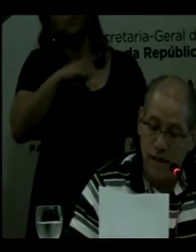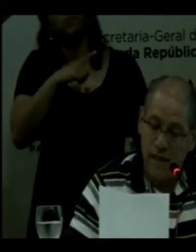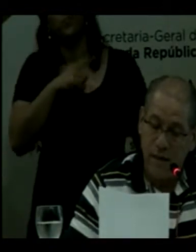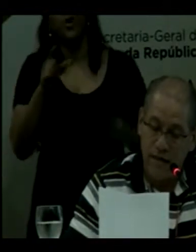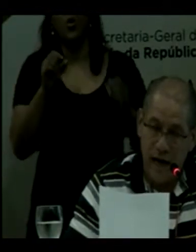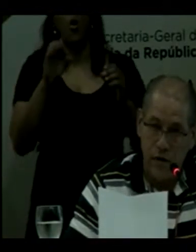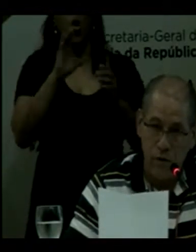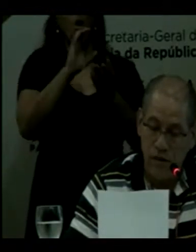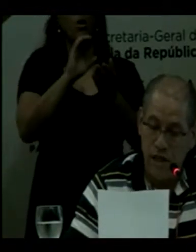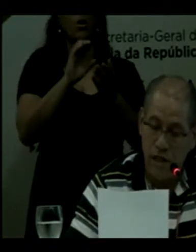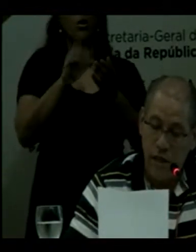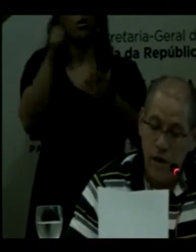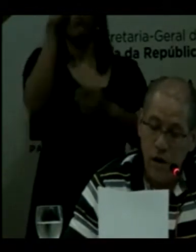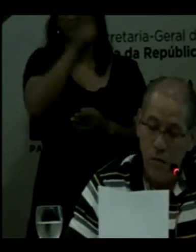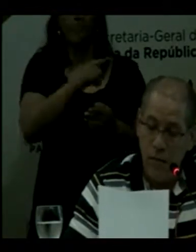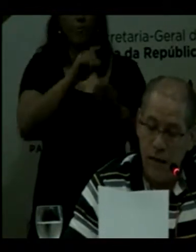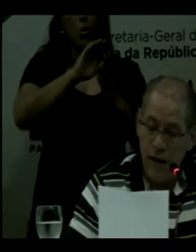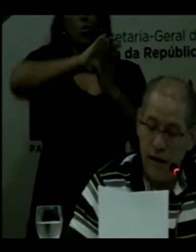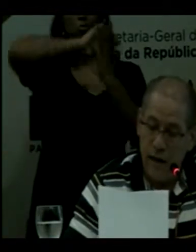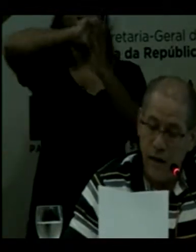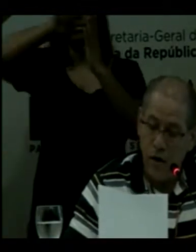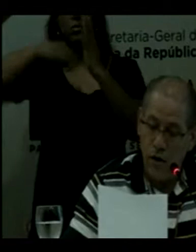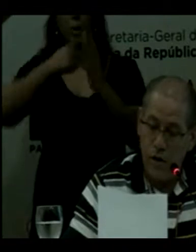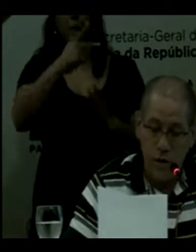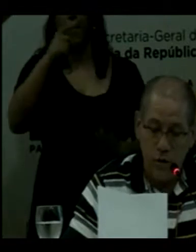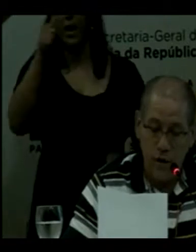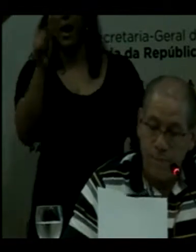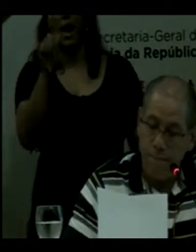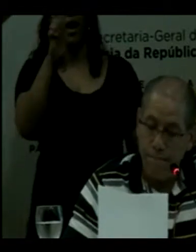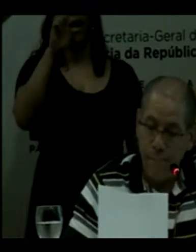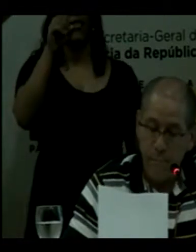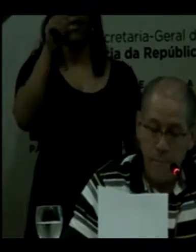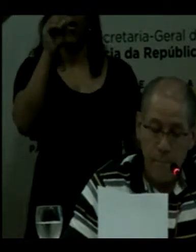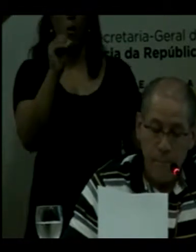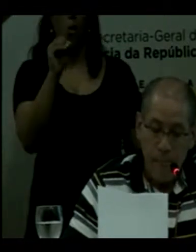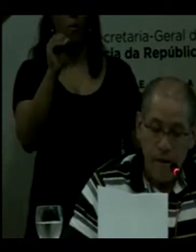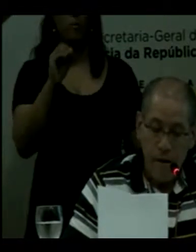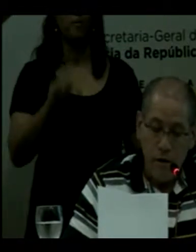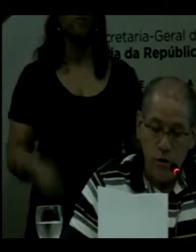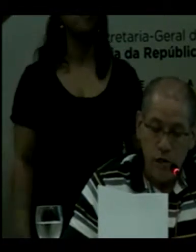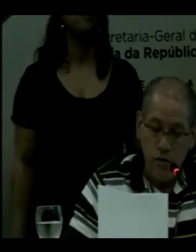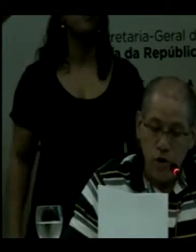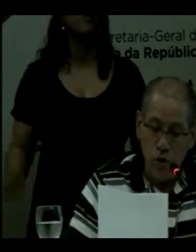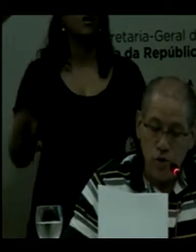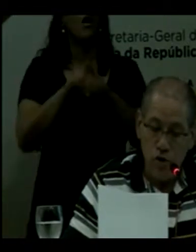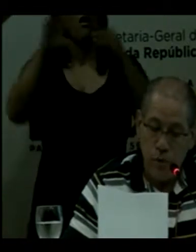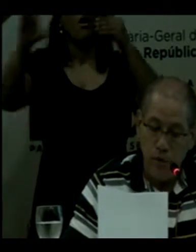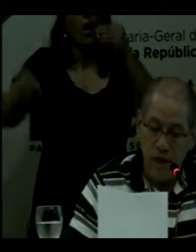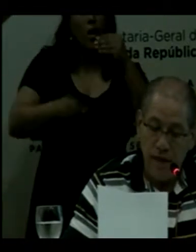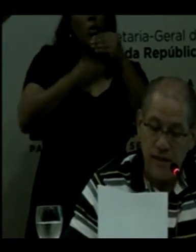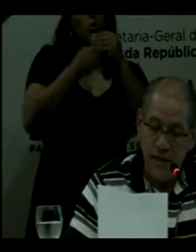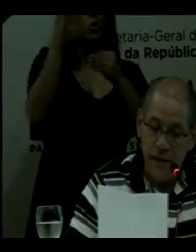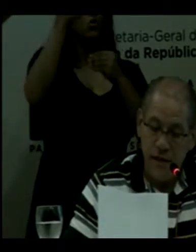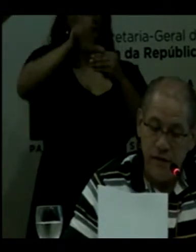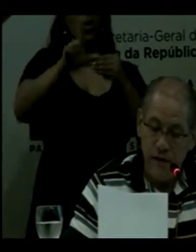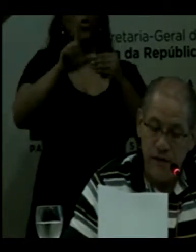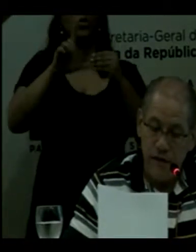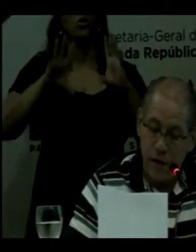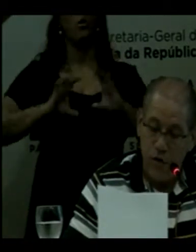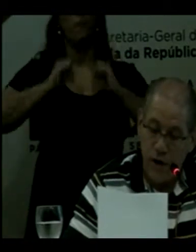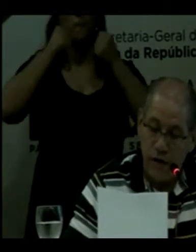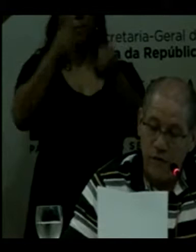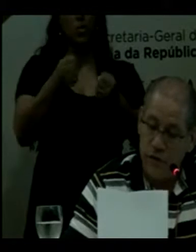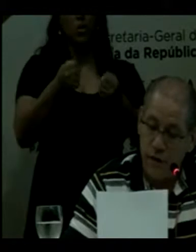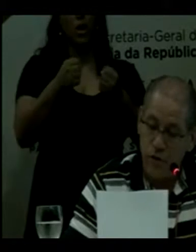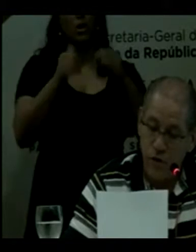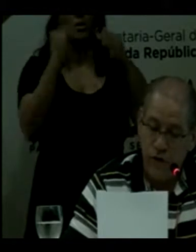ciclo orçamentário, ou seja, o PPA, LDO e a LUA. inclusão de outros poderes e níveis